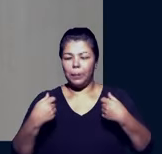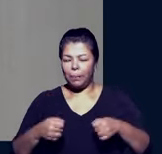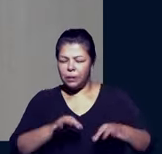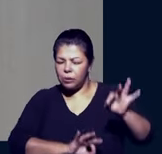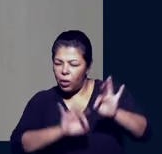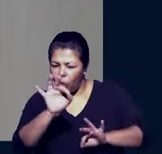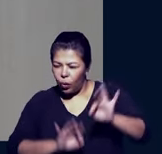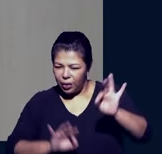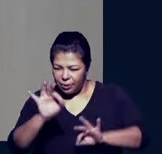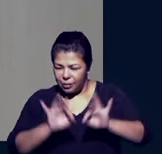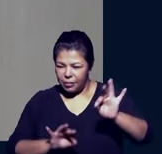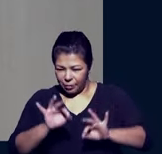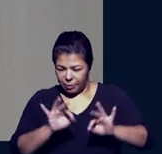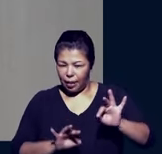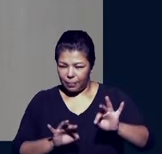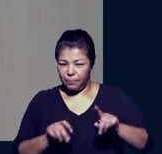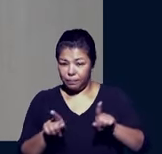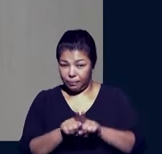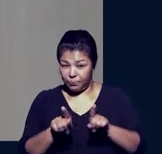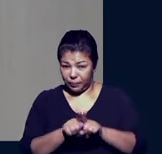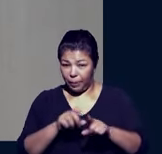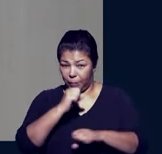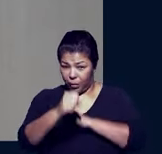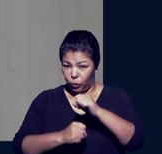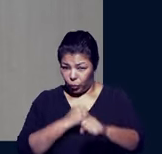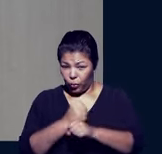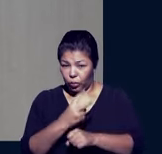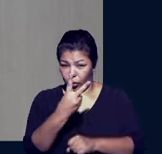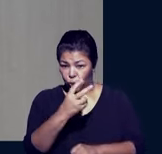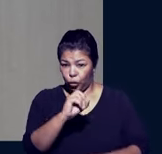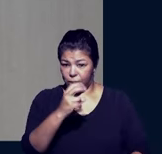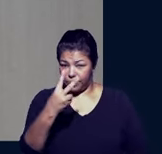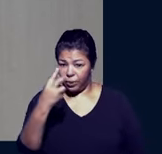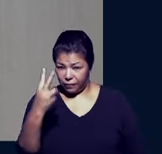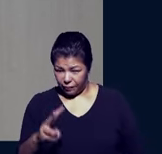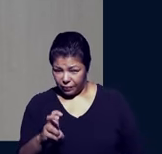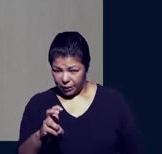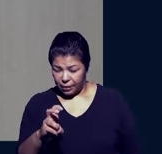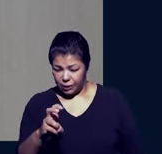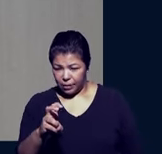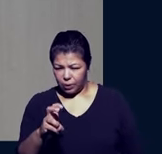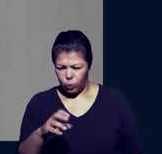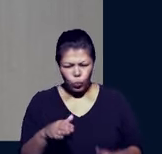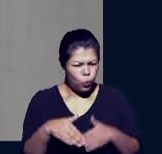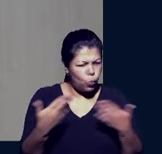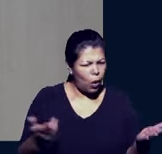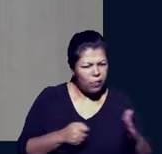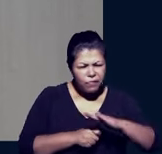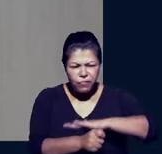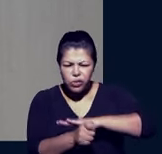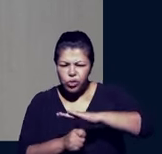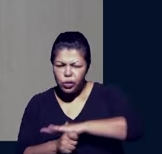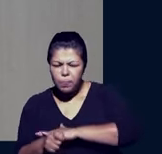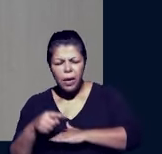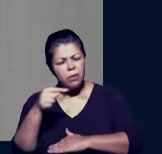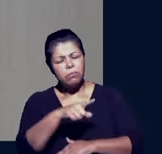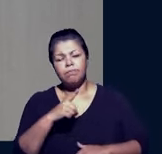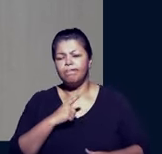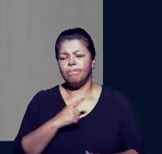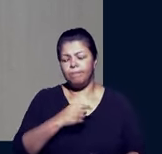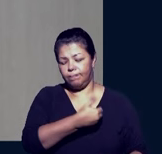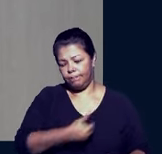climáticas a cop3 vai ser em 2025 Que tipo de investimento senhor tem